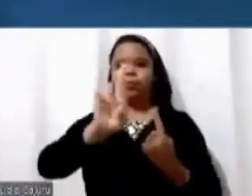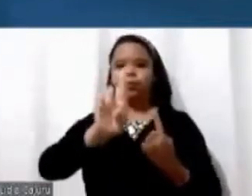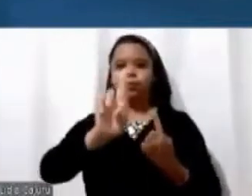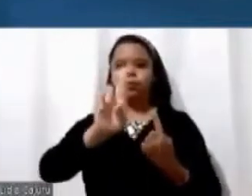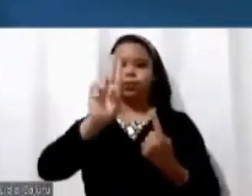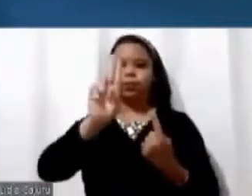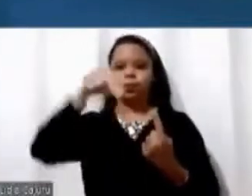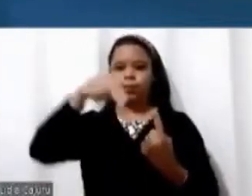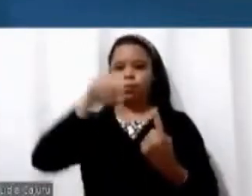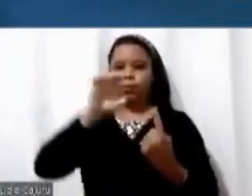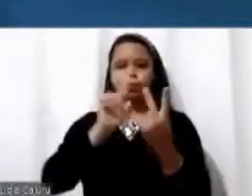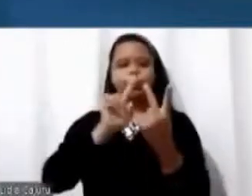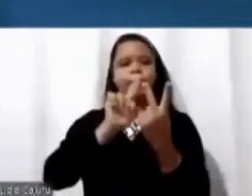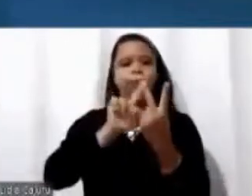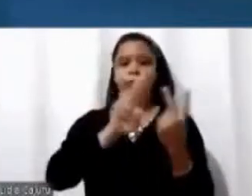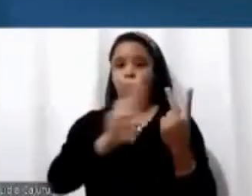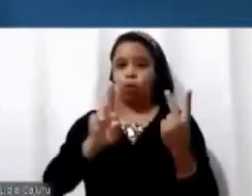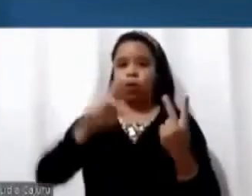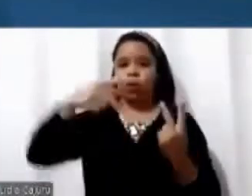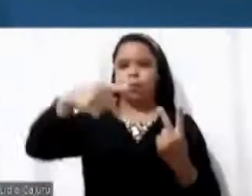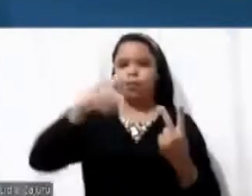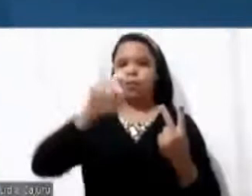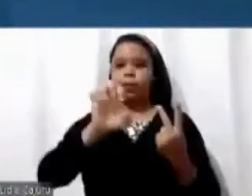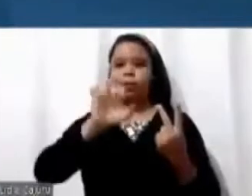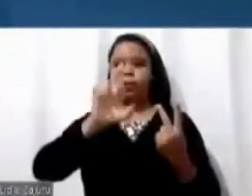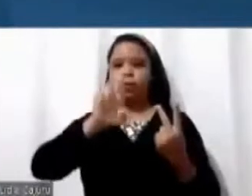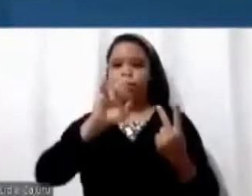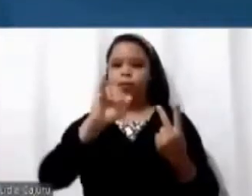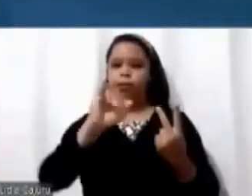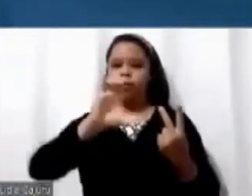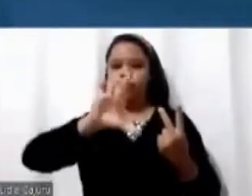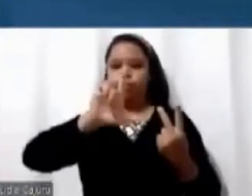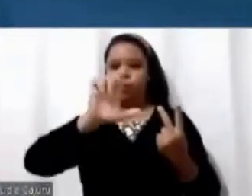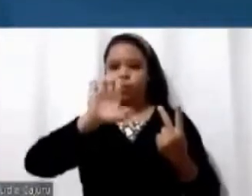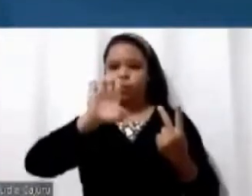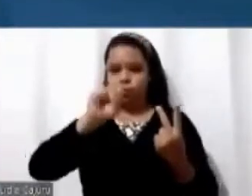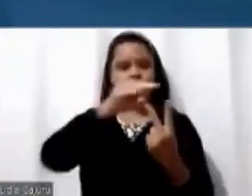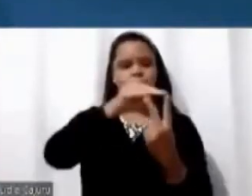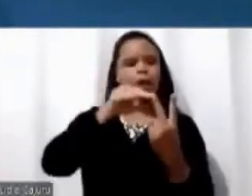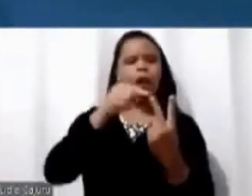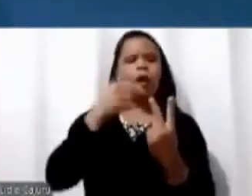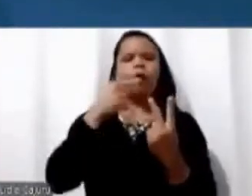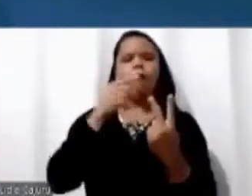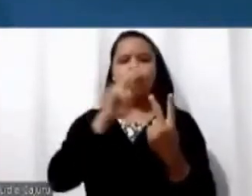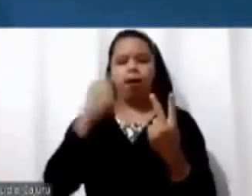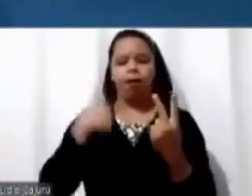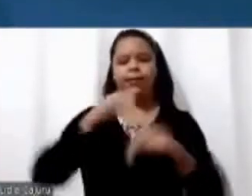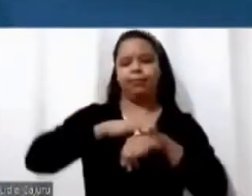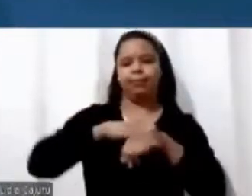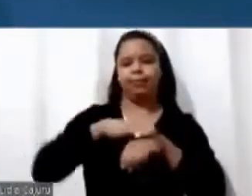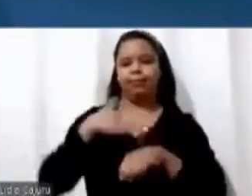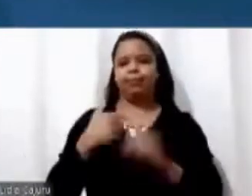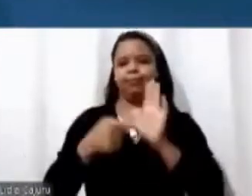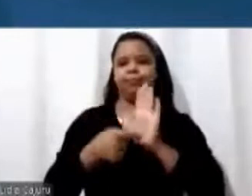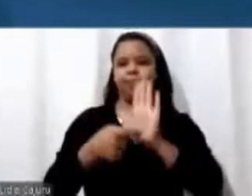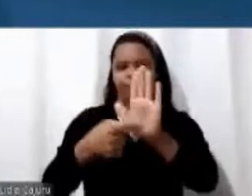a gentileza, farei um breve resumo dos currículos. Dr. Bruno Contente é